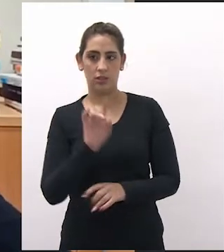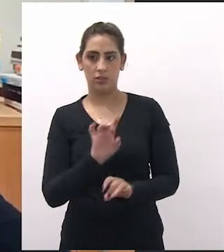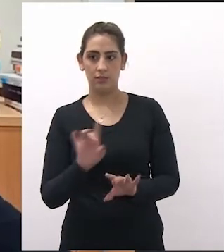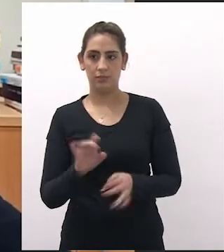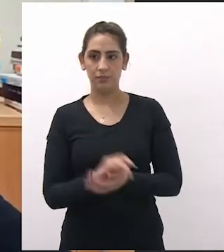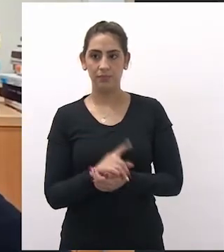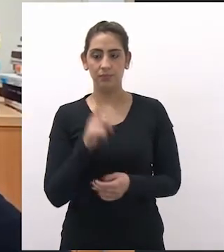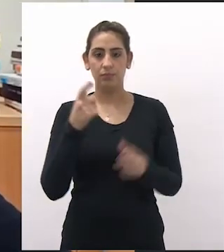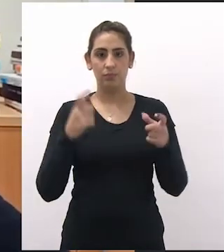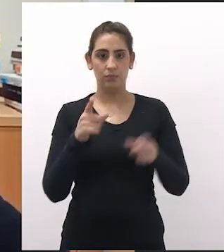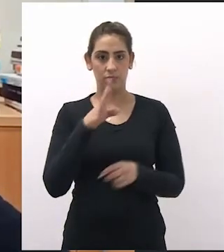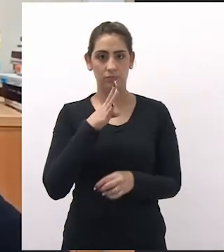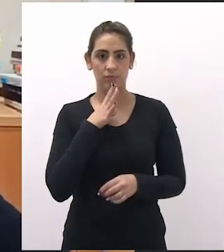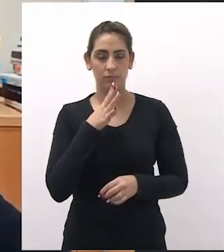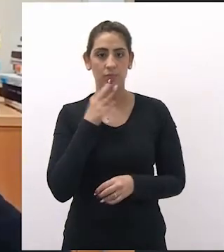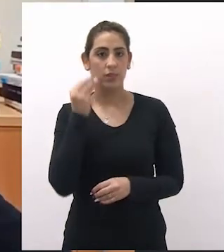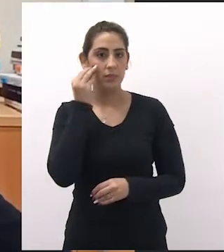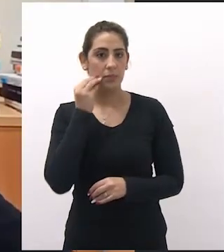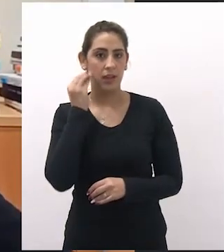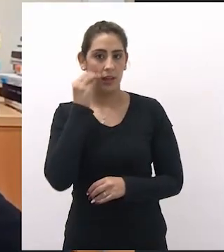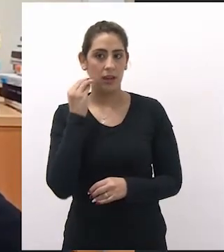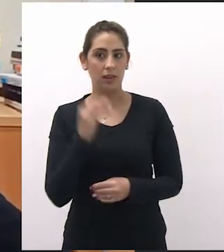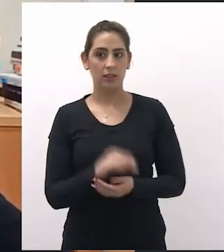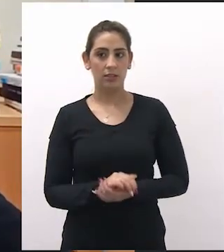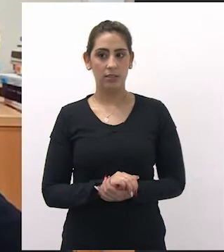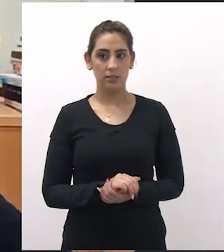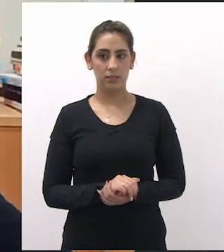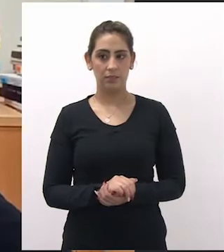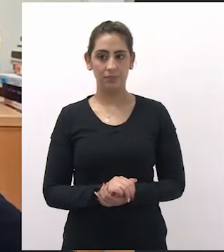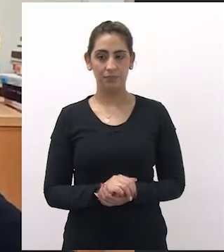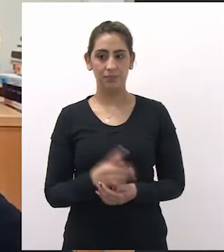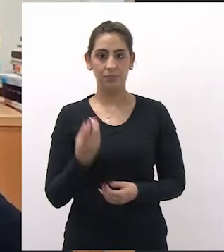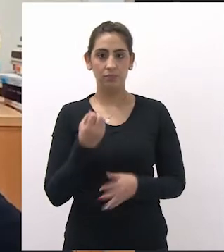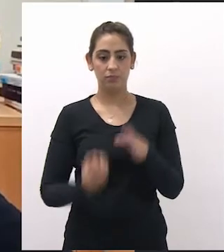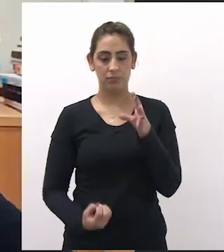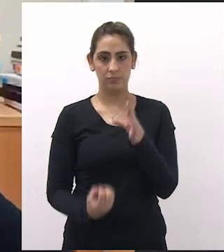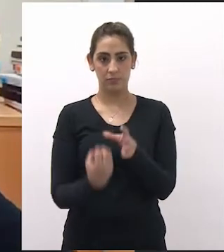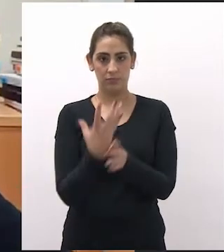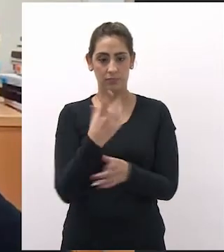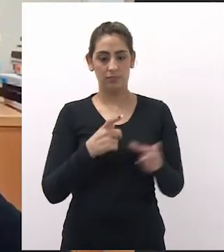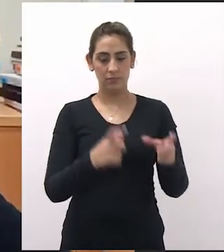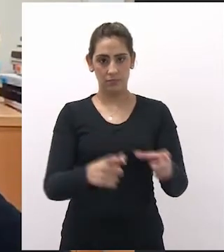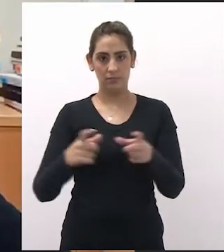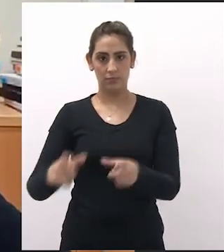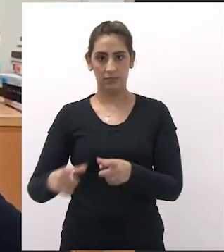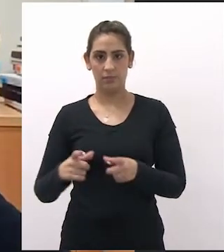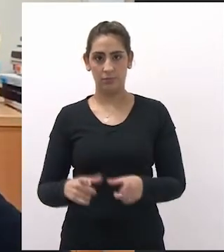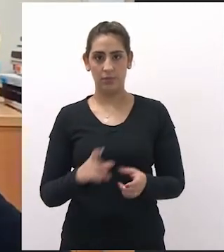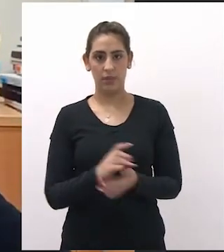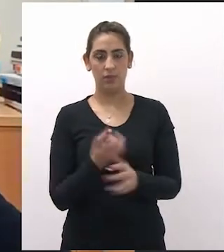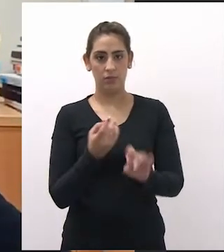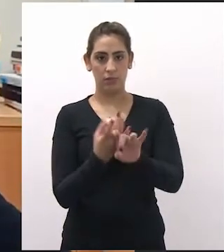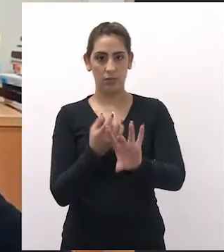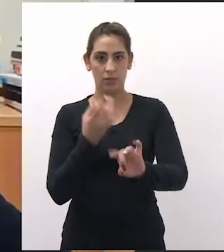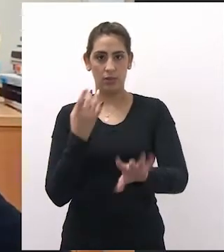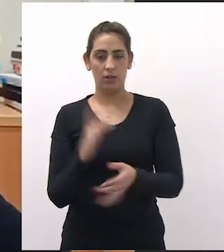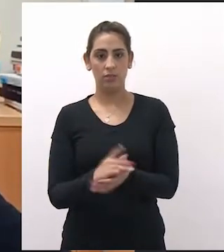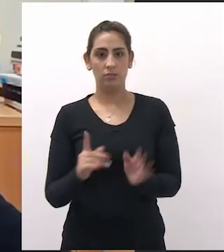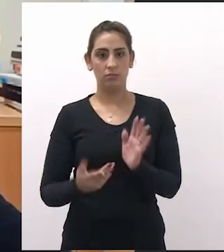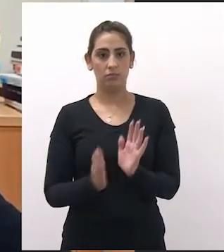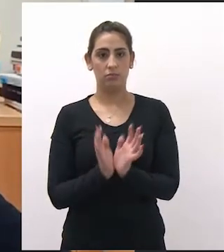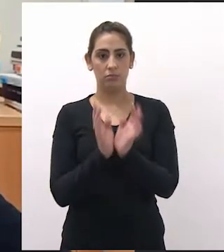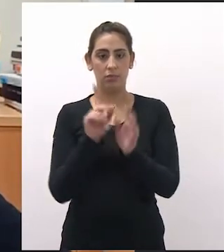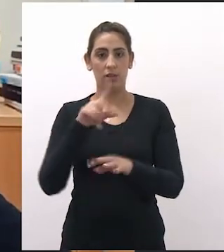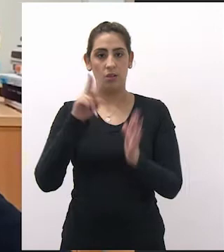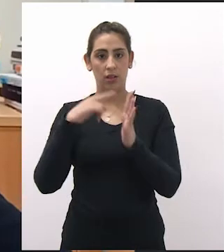vocês conhecem experiências sobre a criação de espaços virtuais para promoção de leitura,